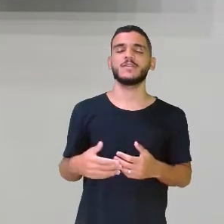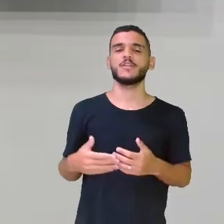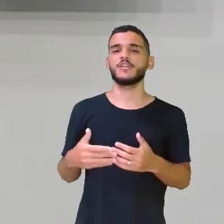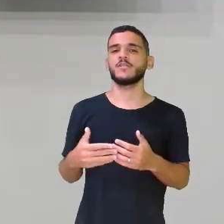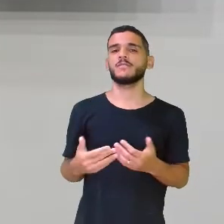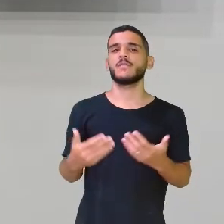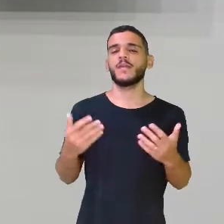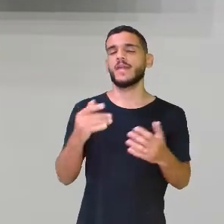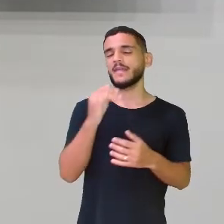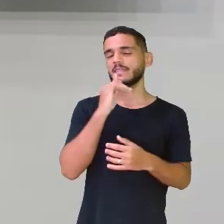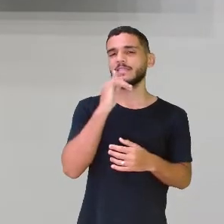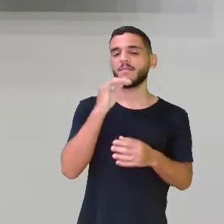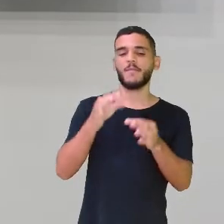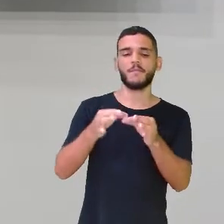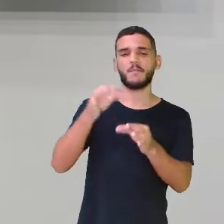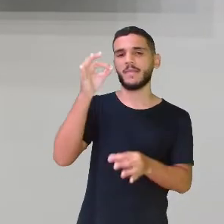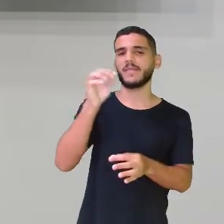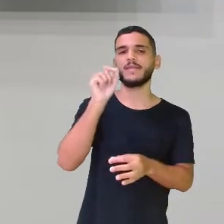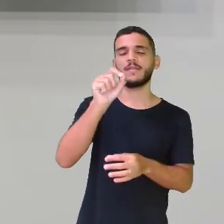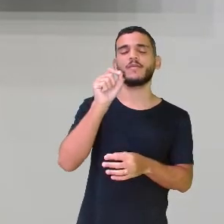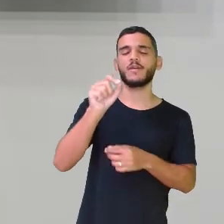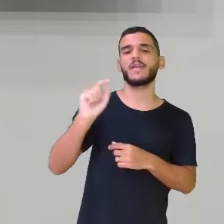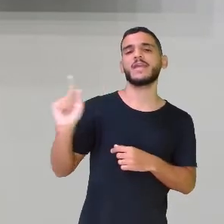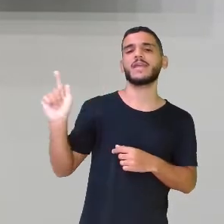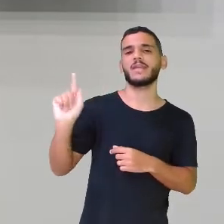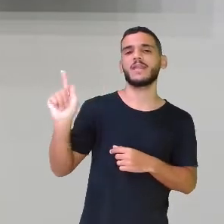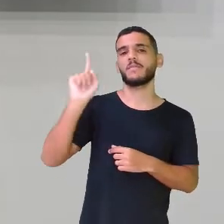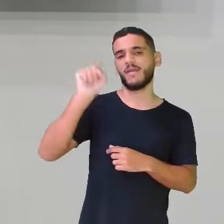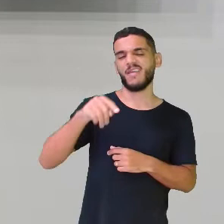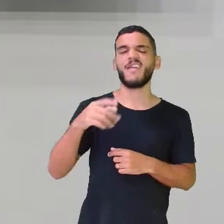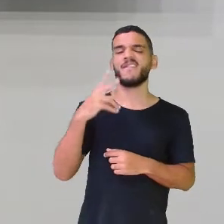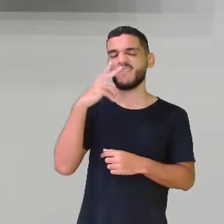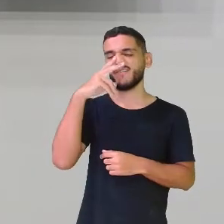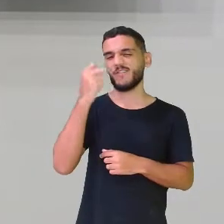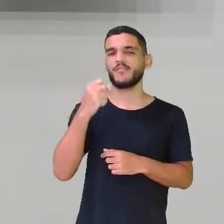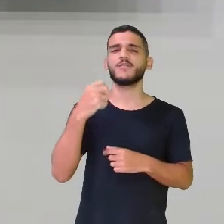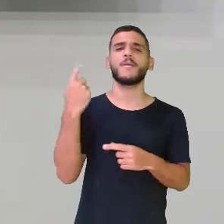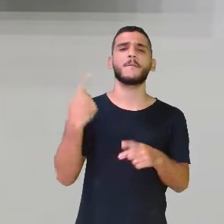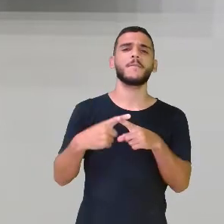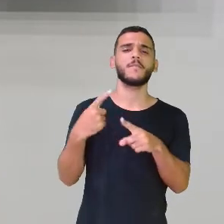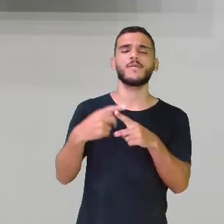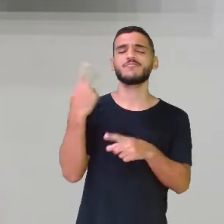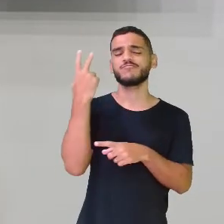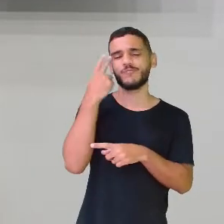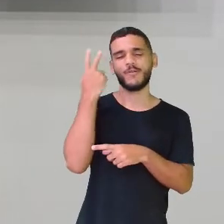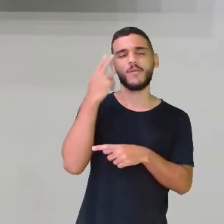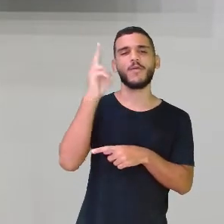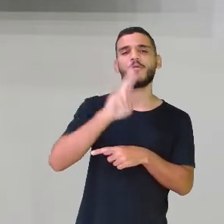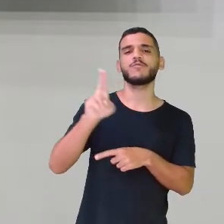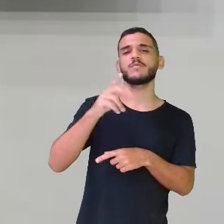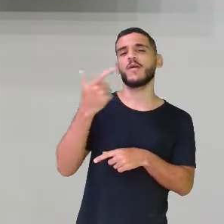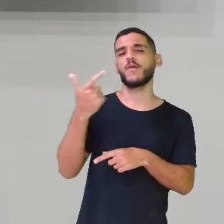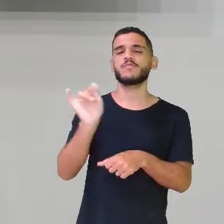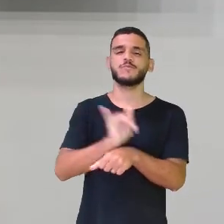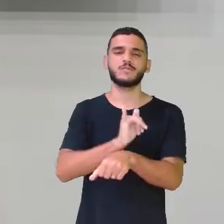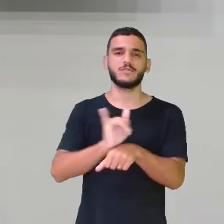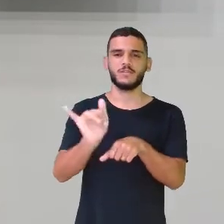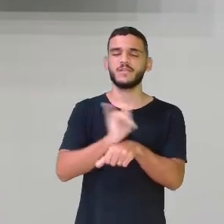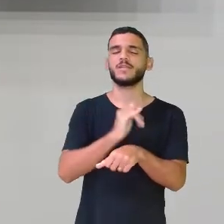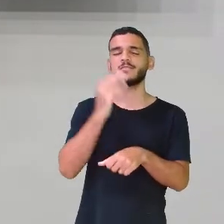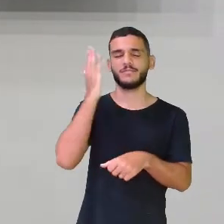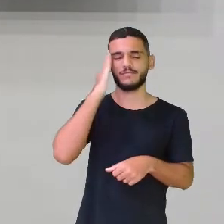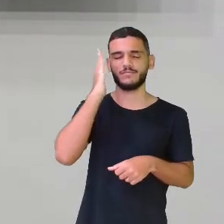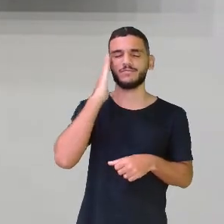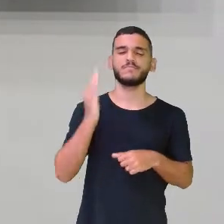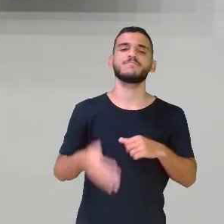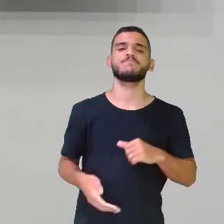em relação a medicamento, já é um pouco mais forte, porque normalmente eles são medidos em miligramas.